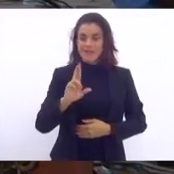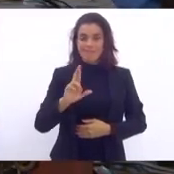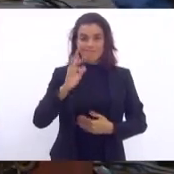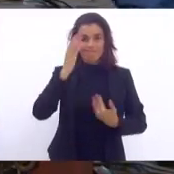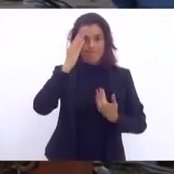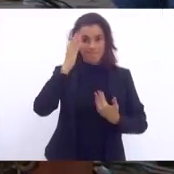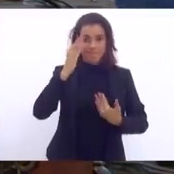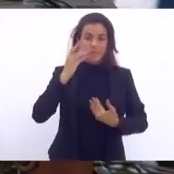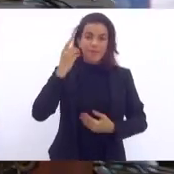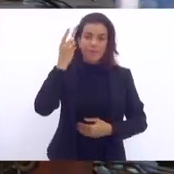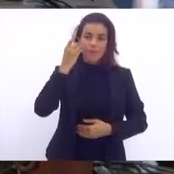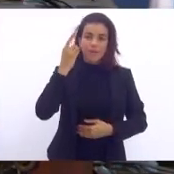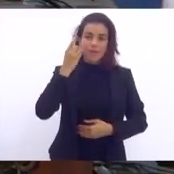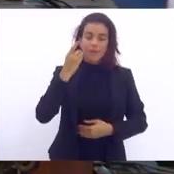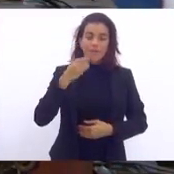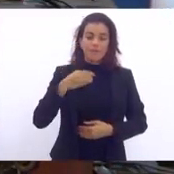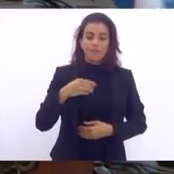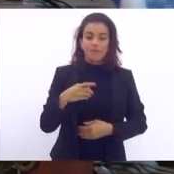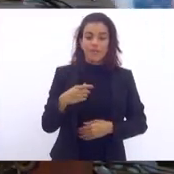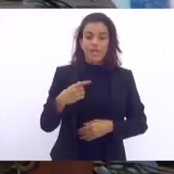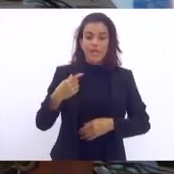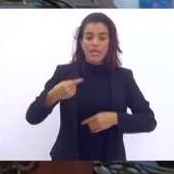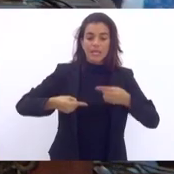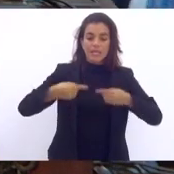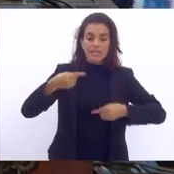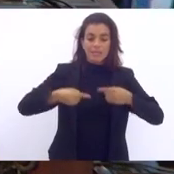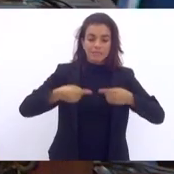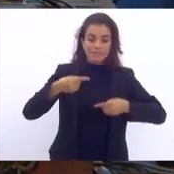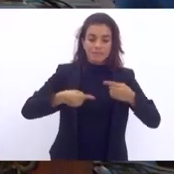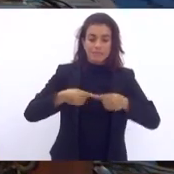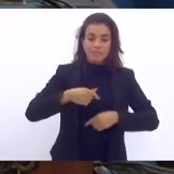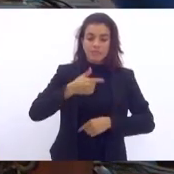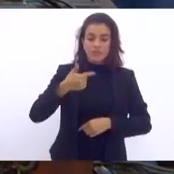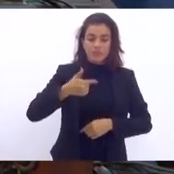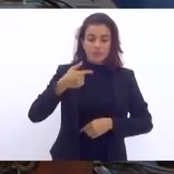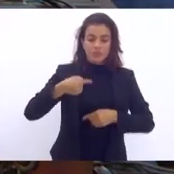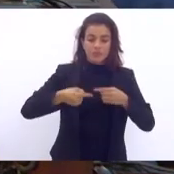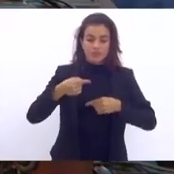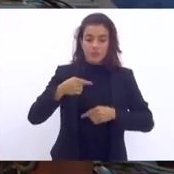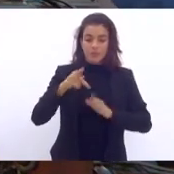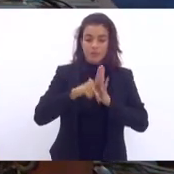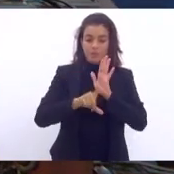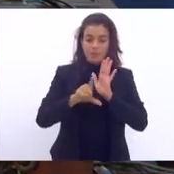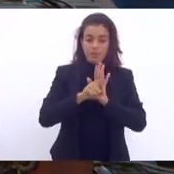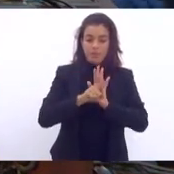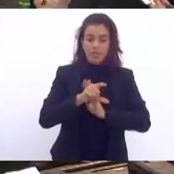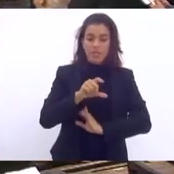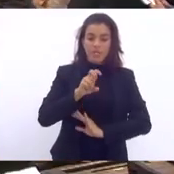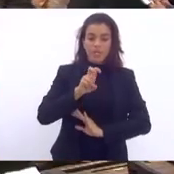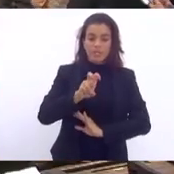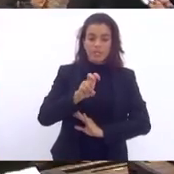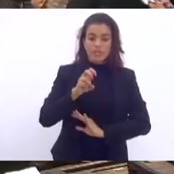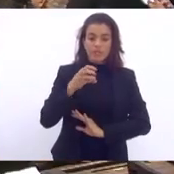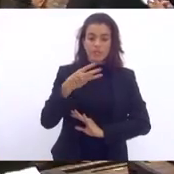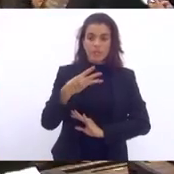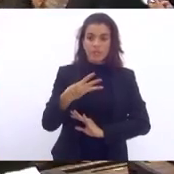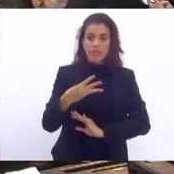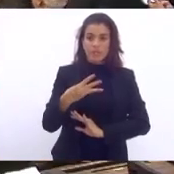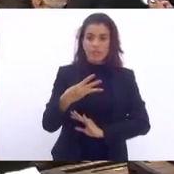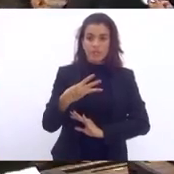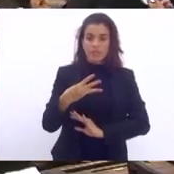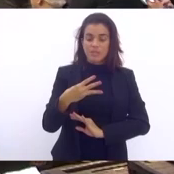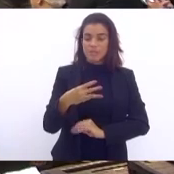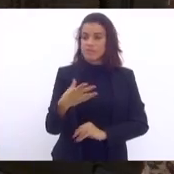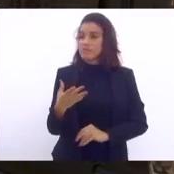em tramitação ordinária, em segunda discussão, projeto de lei número 5.300... Presidente. Serafine Luiz Paulo, por